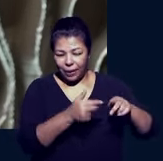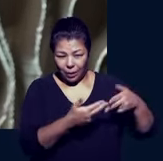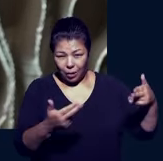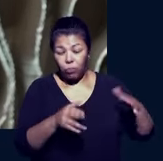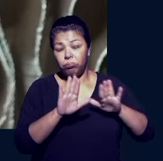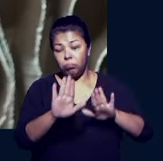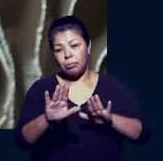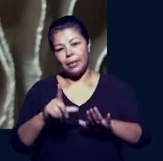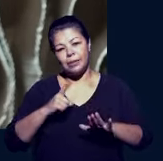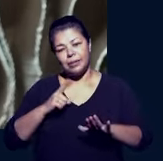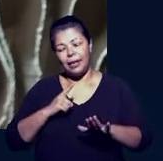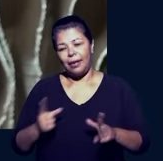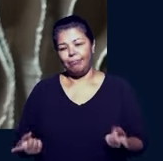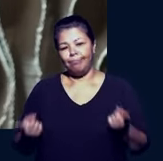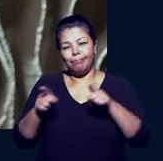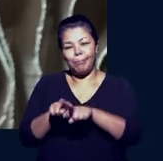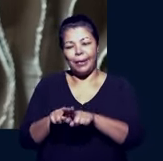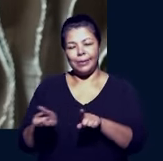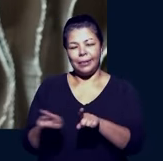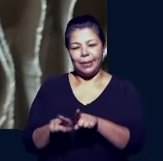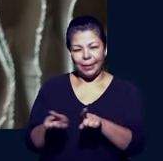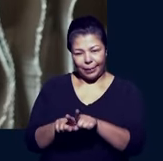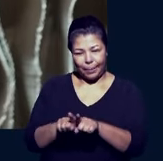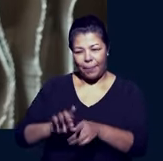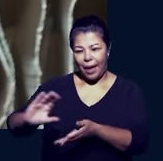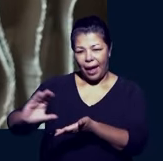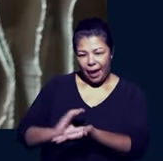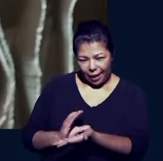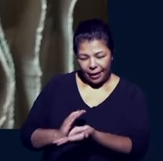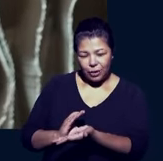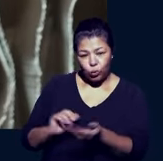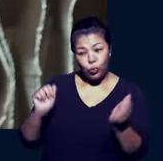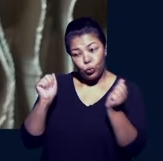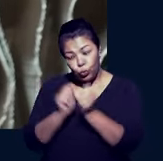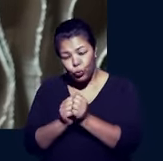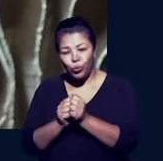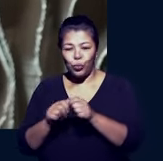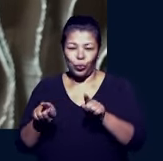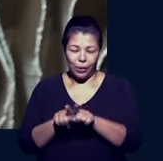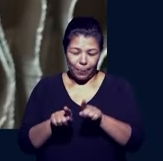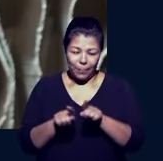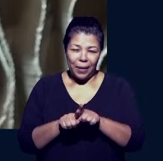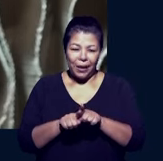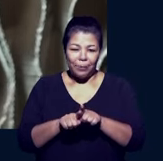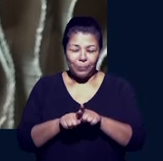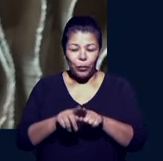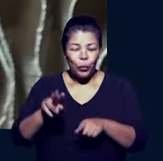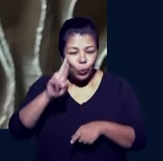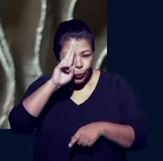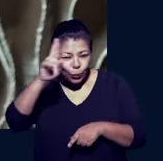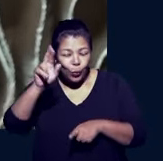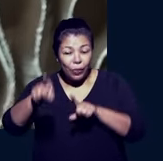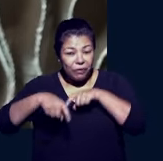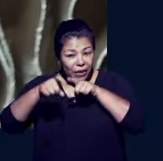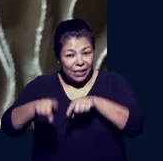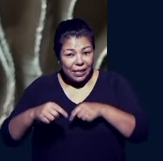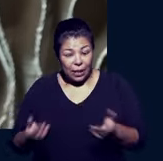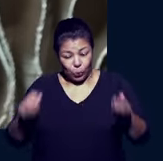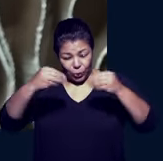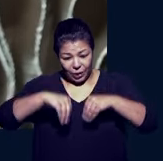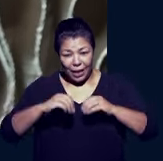associado a capacidade do produtor de investir nessa infraestrutura dentro e fora da Fazenda Qual a solução